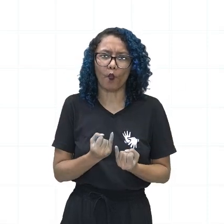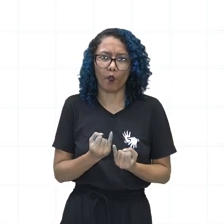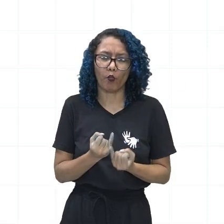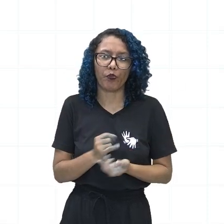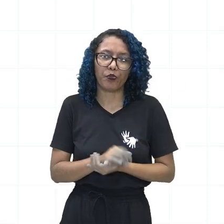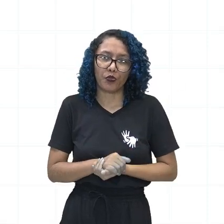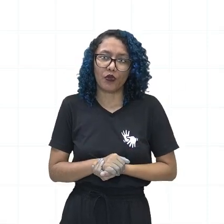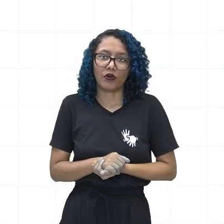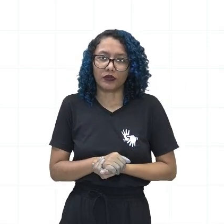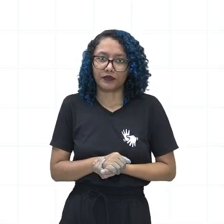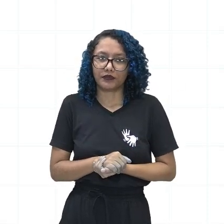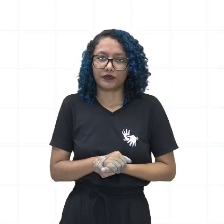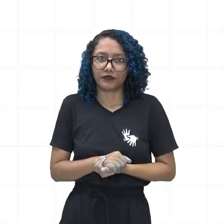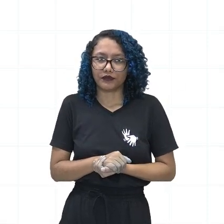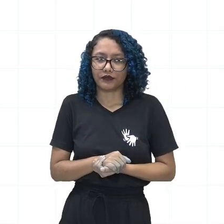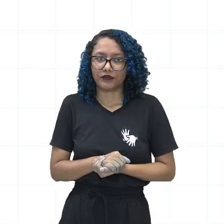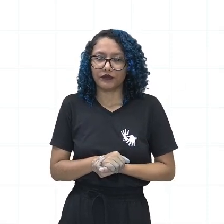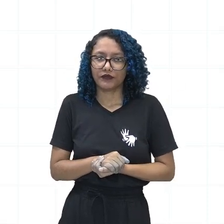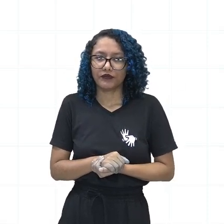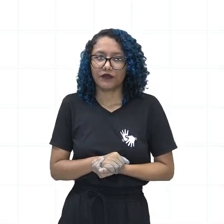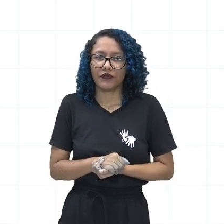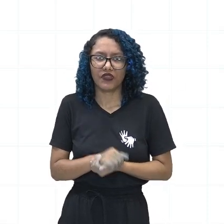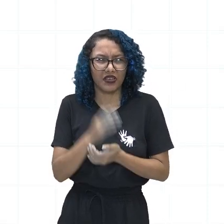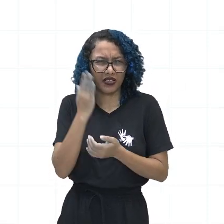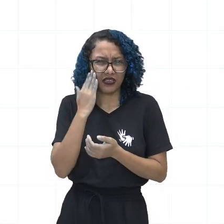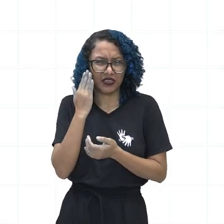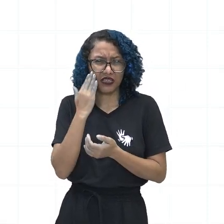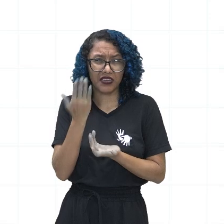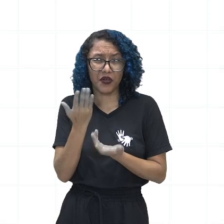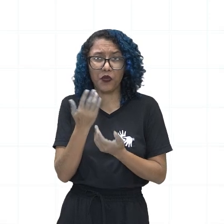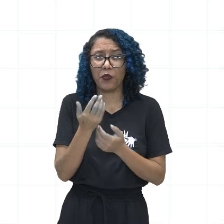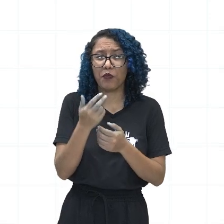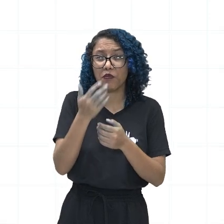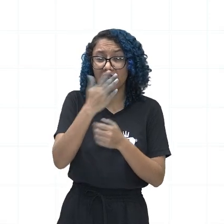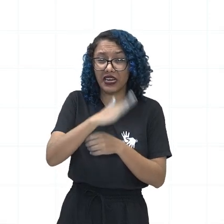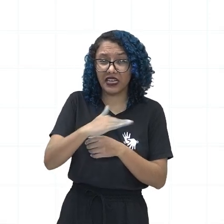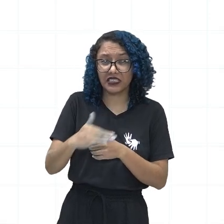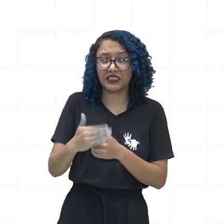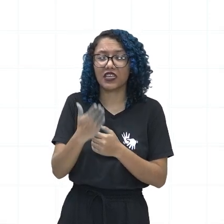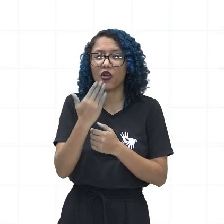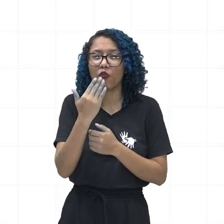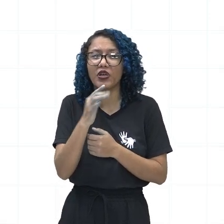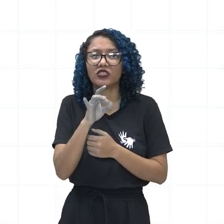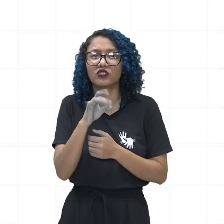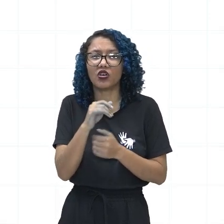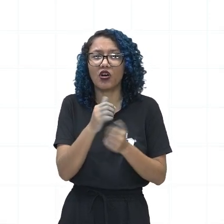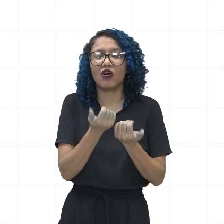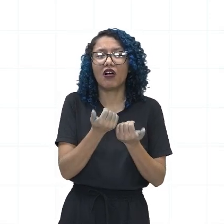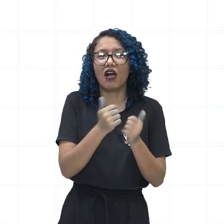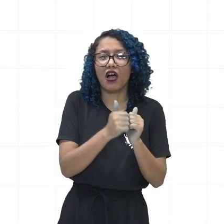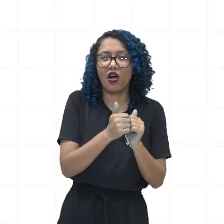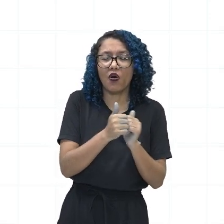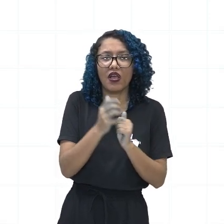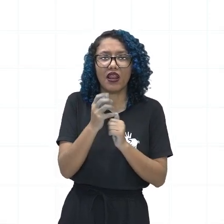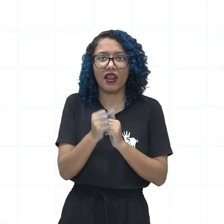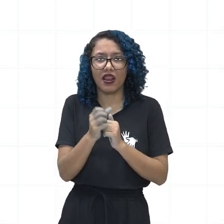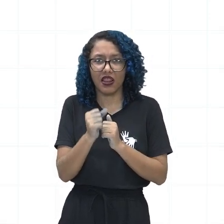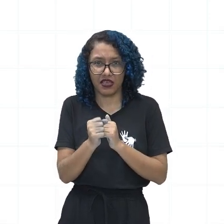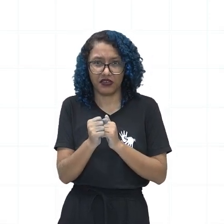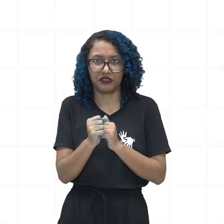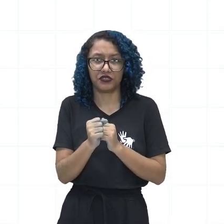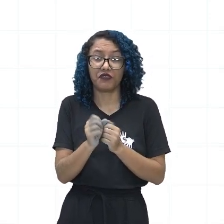leite. Está entendendo onde nós estamos querendo chegar? Porque arroz e leite é fonte de gordura e fonte